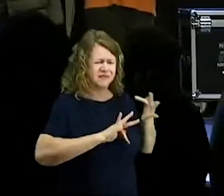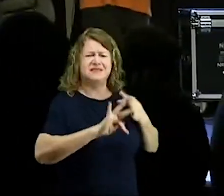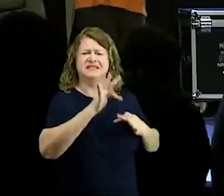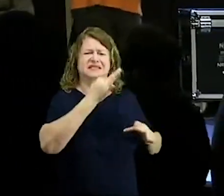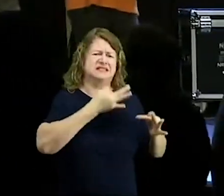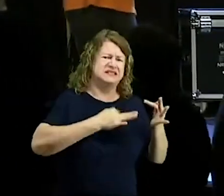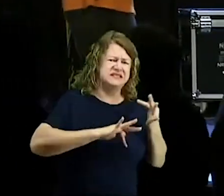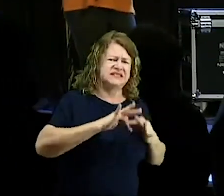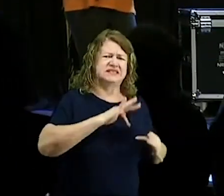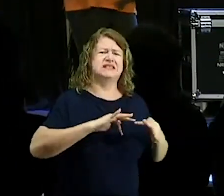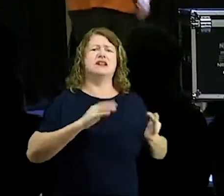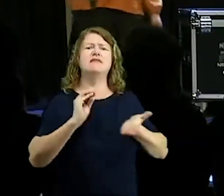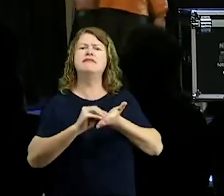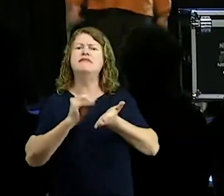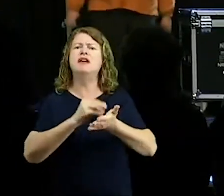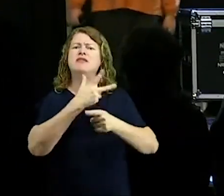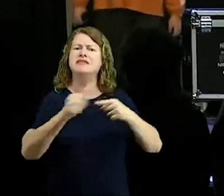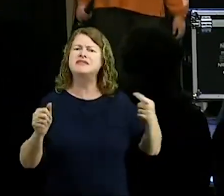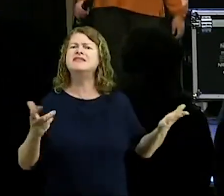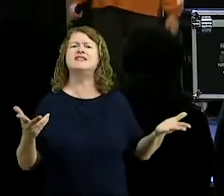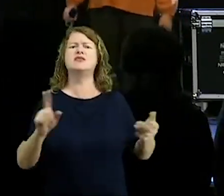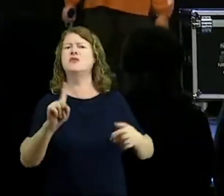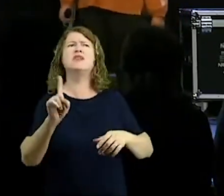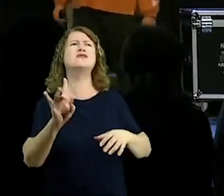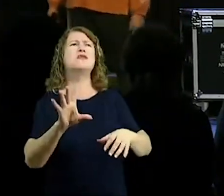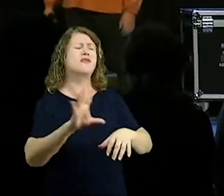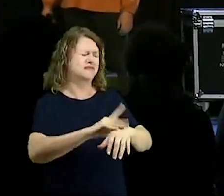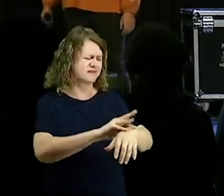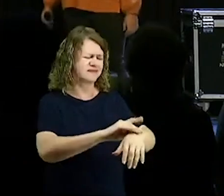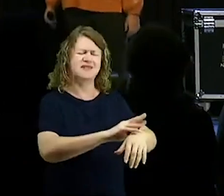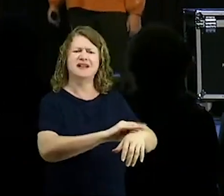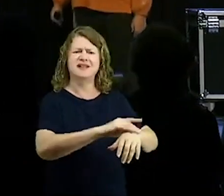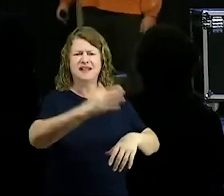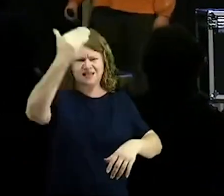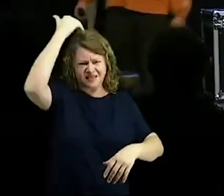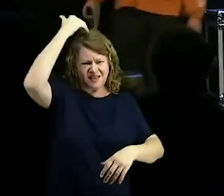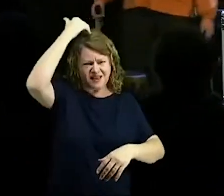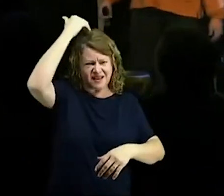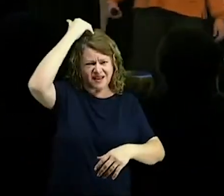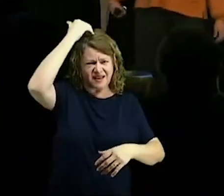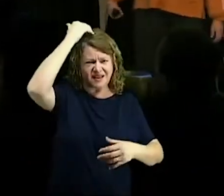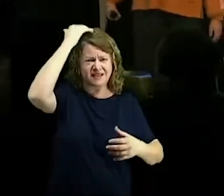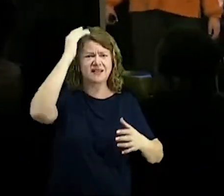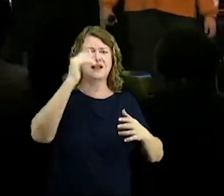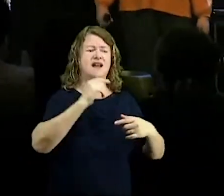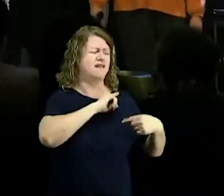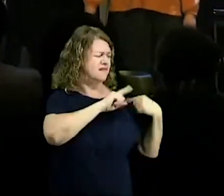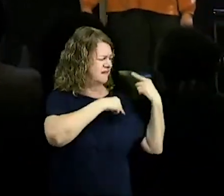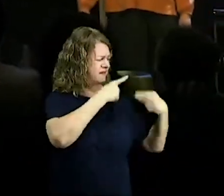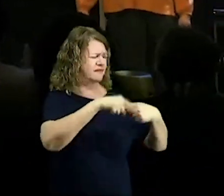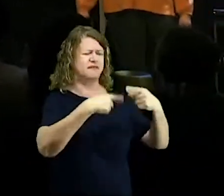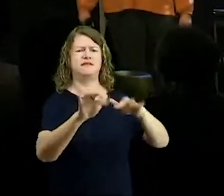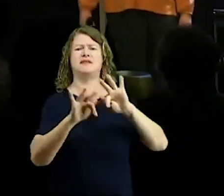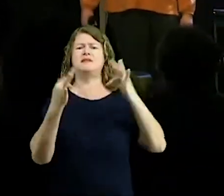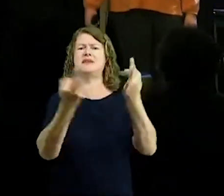persegue. Não é só uma enfermidade, é uma vida enferma familiar. Diz para Deus o que você